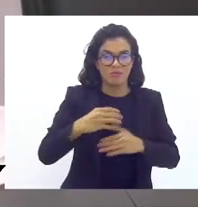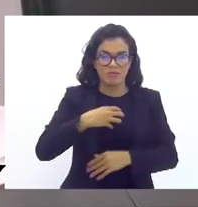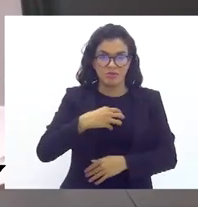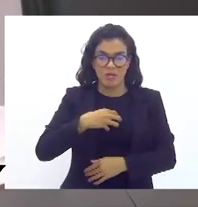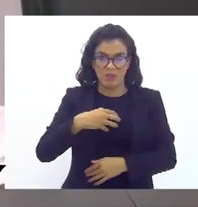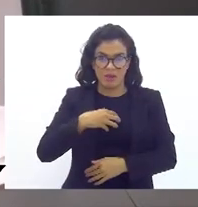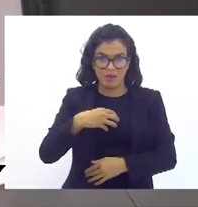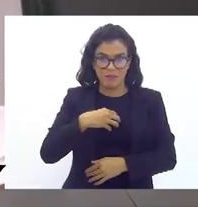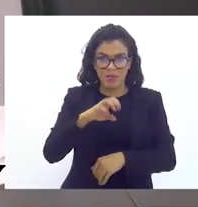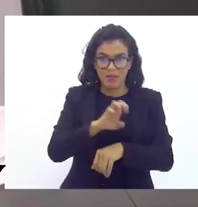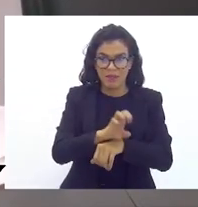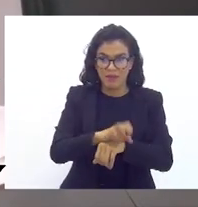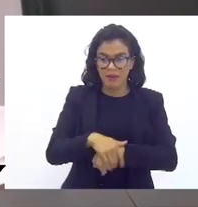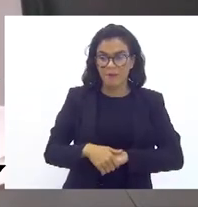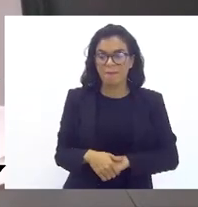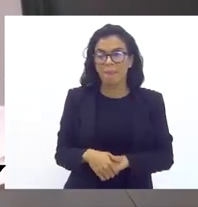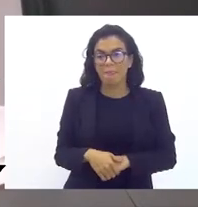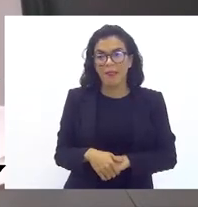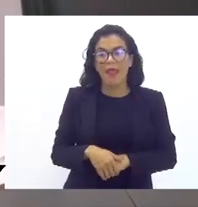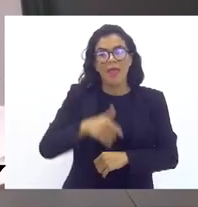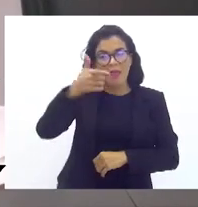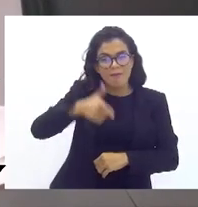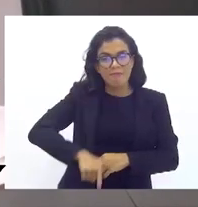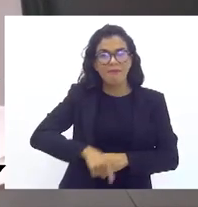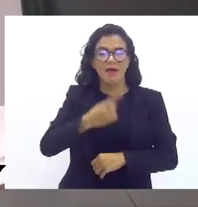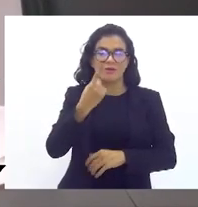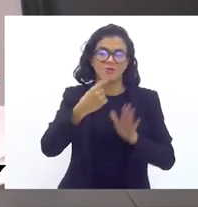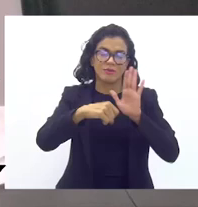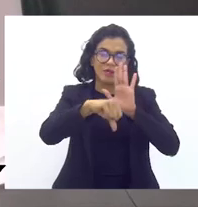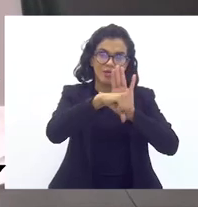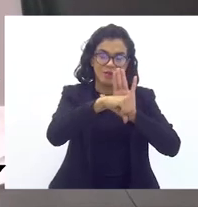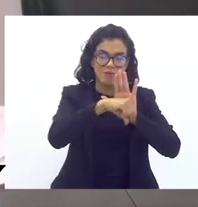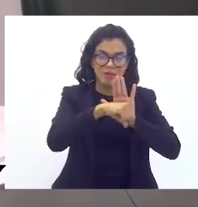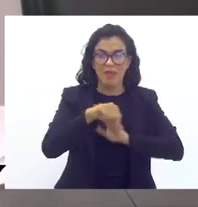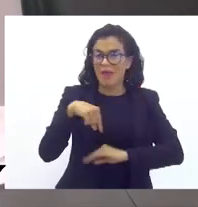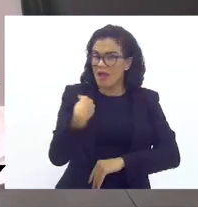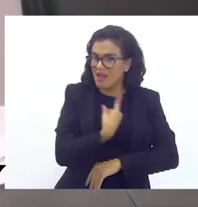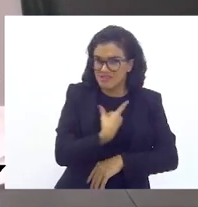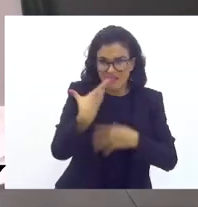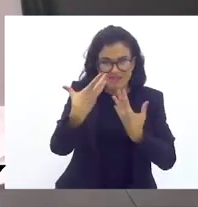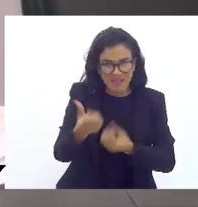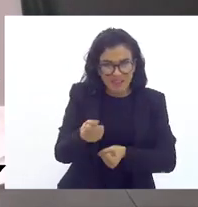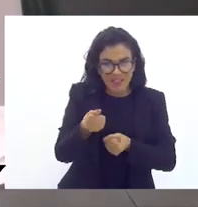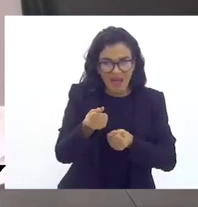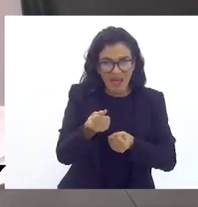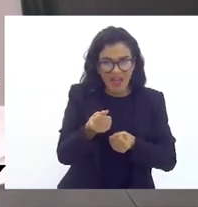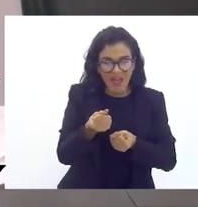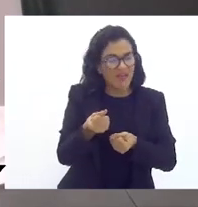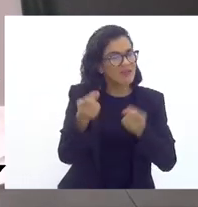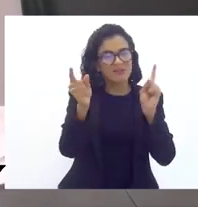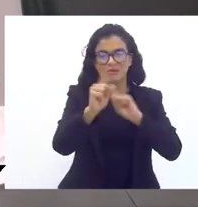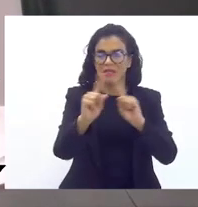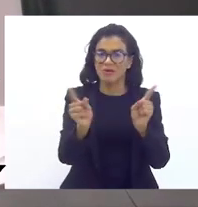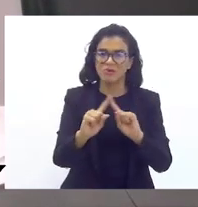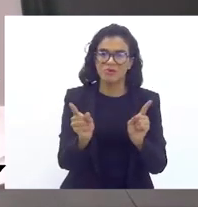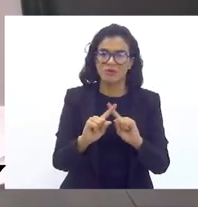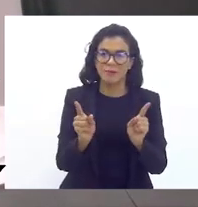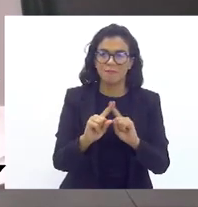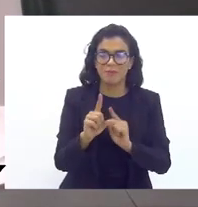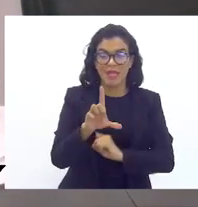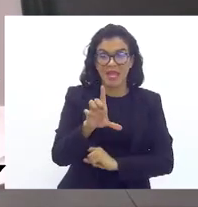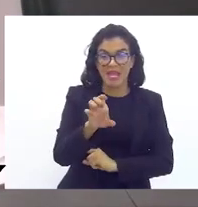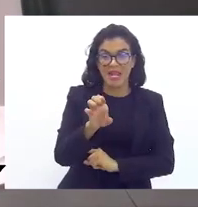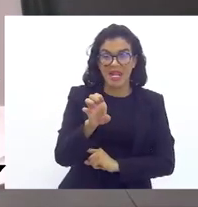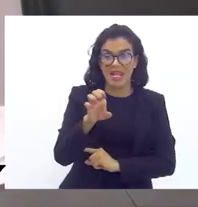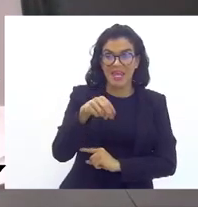Bahia né então é mais um crime e a gente não pode deixar esse passado de jeito nenhum eu queria dizer Leninha